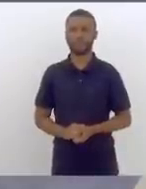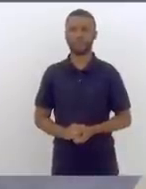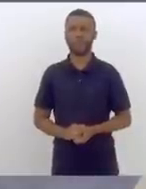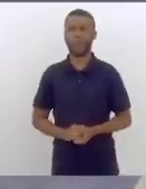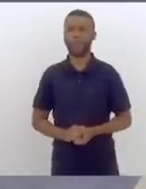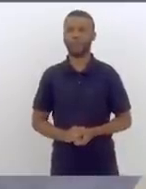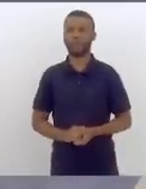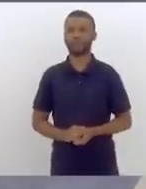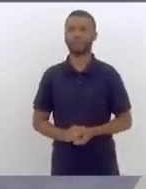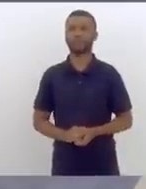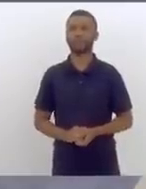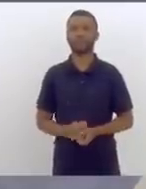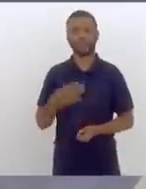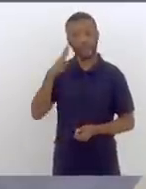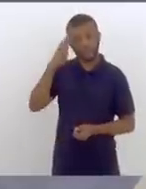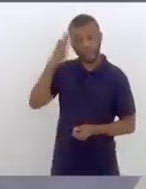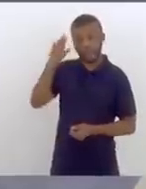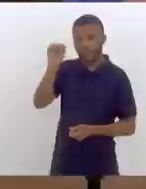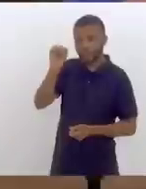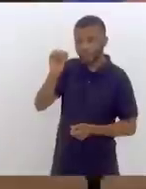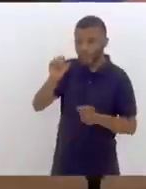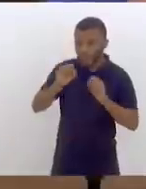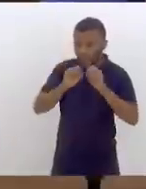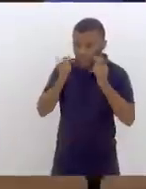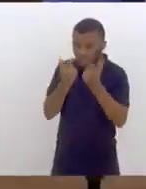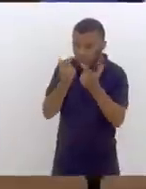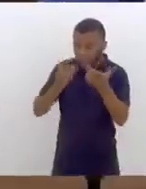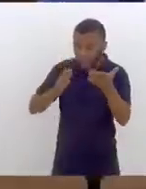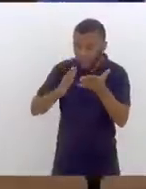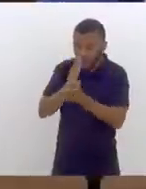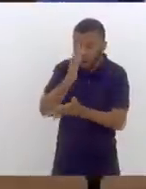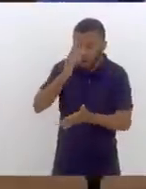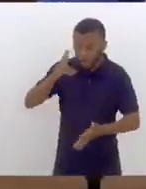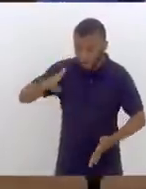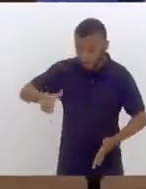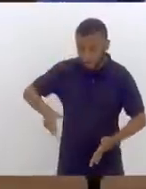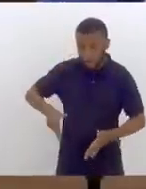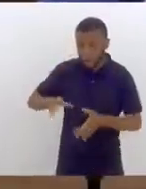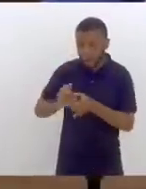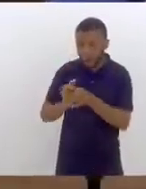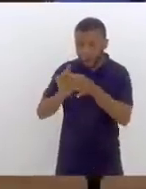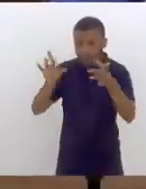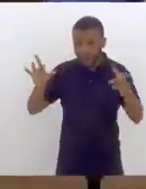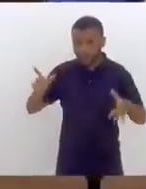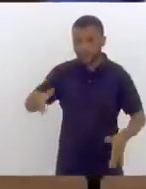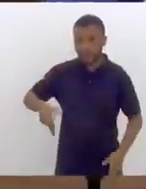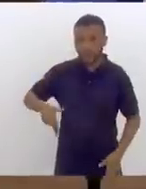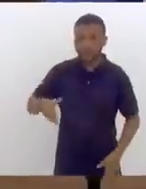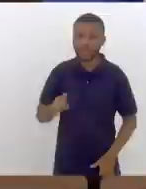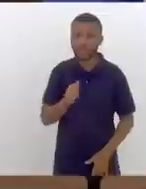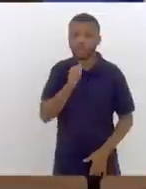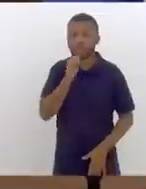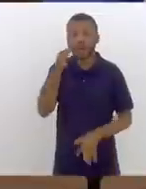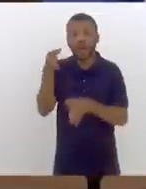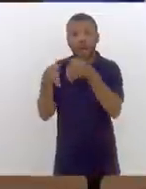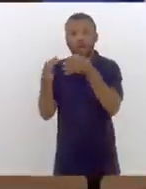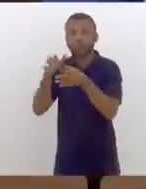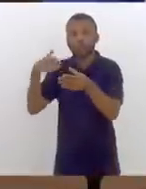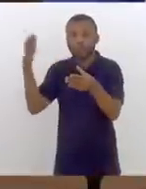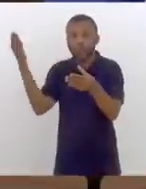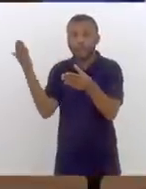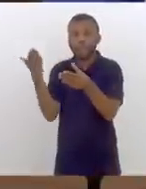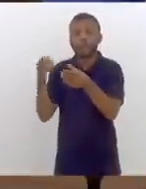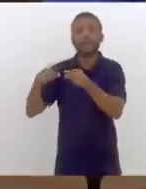e detalhe essa casa provou um porte de arma para gente e infelizmente a justiça tá